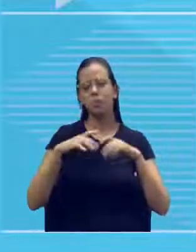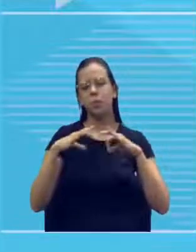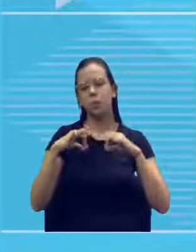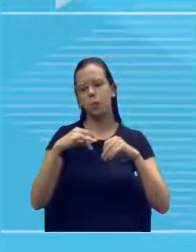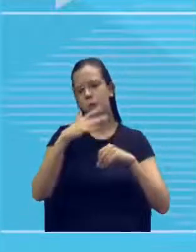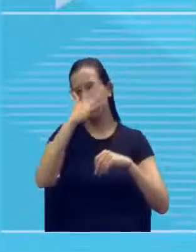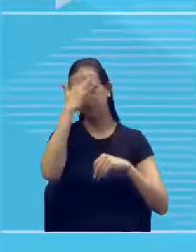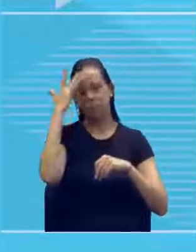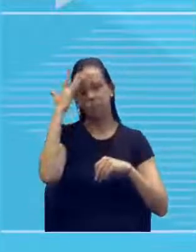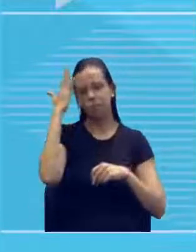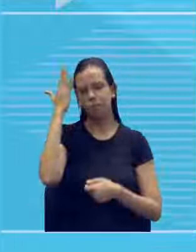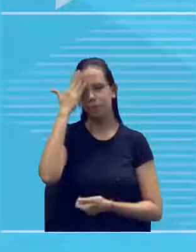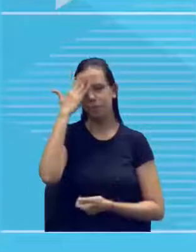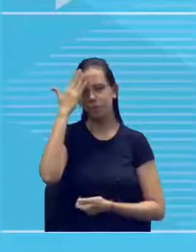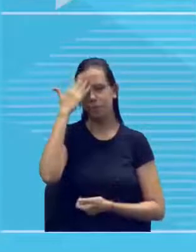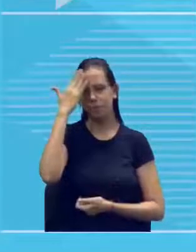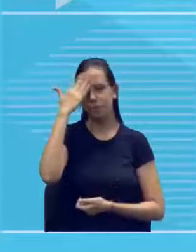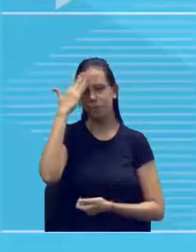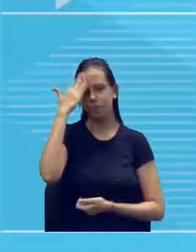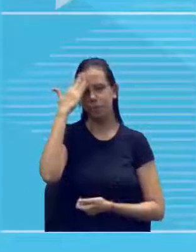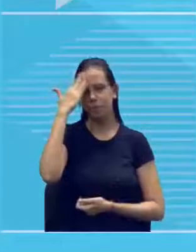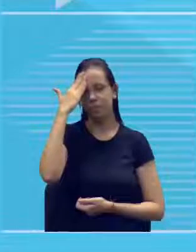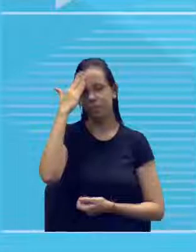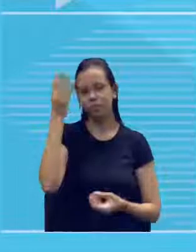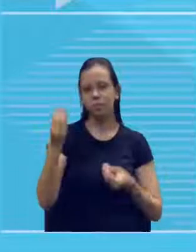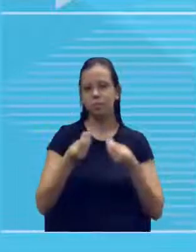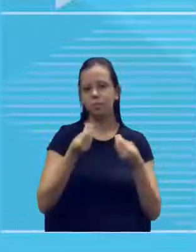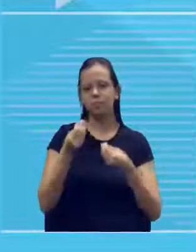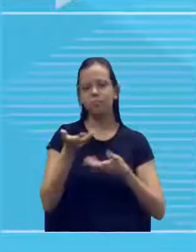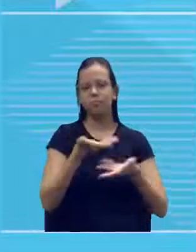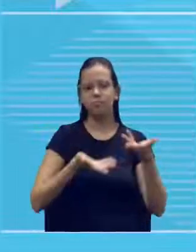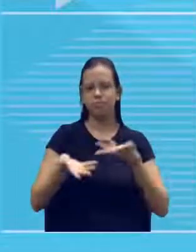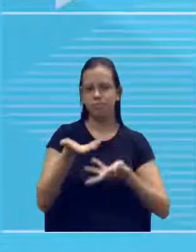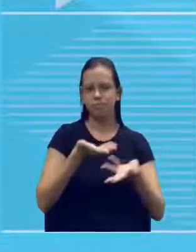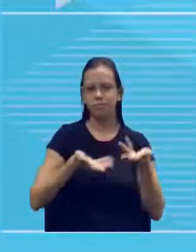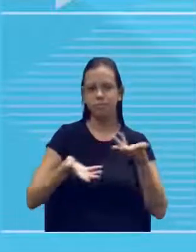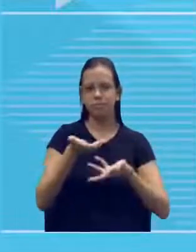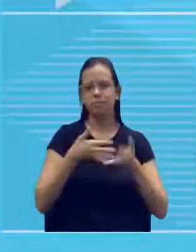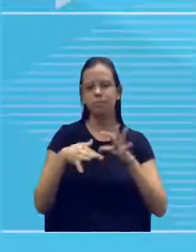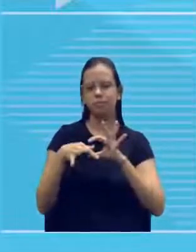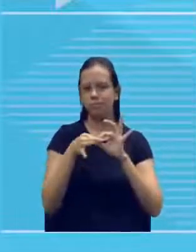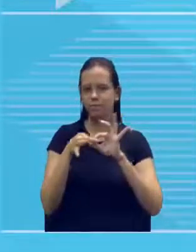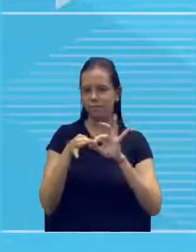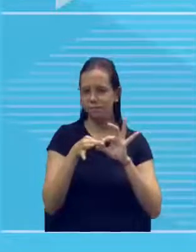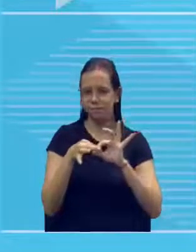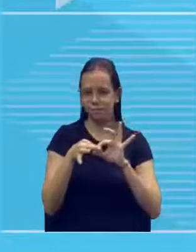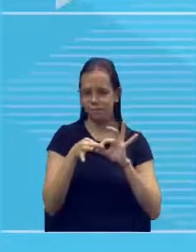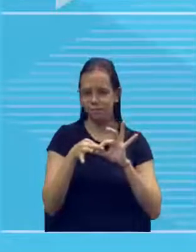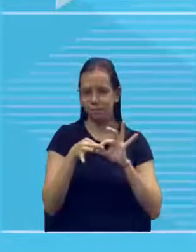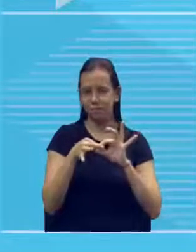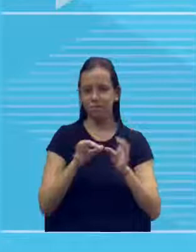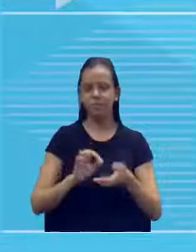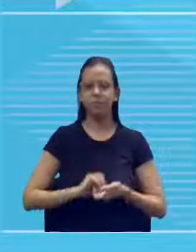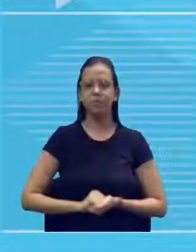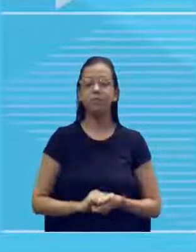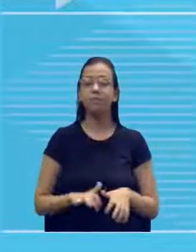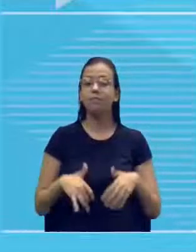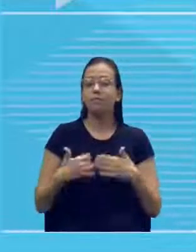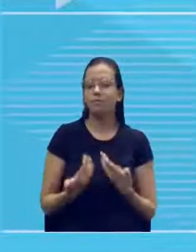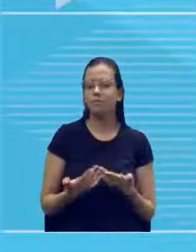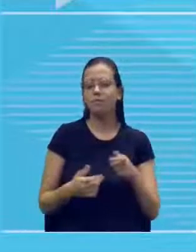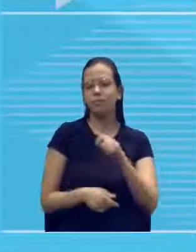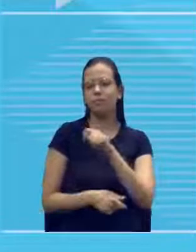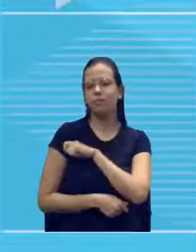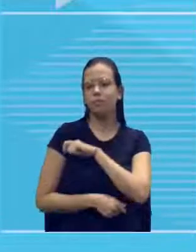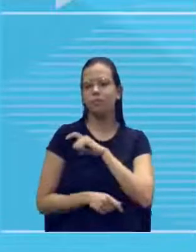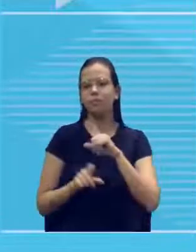possam entender de uma forma integral, né? Unificada. Então, turma, a